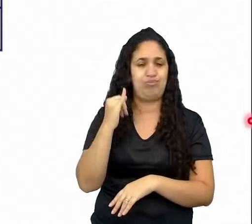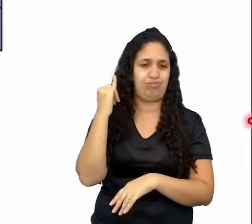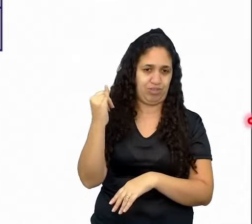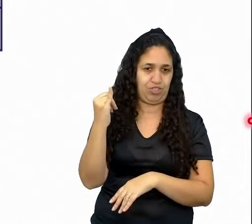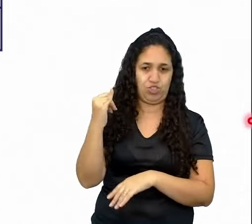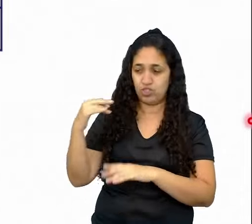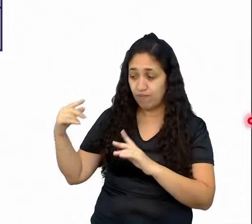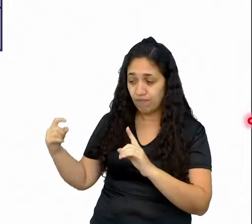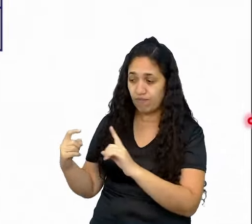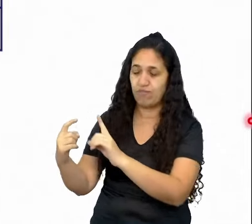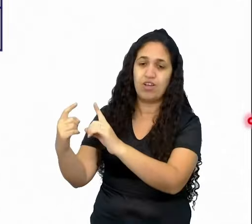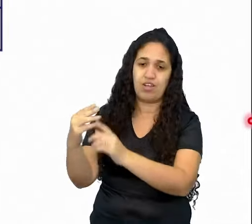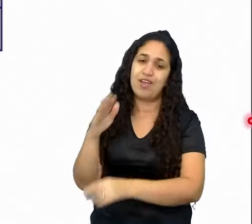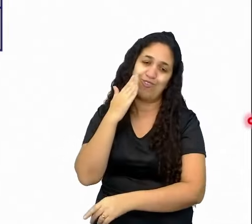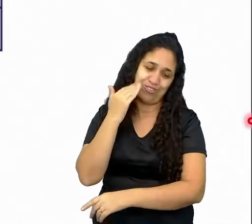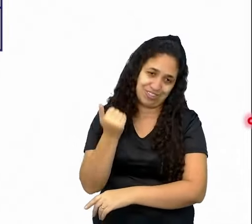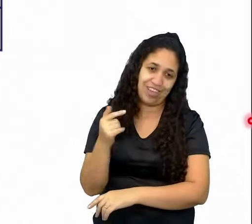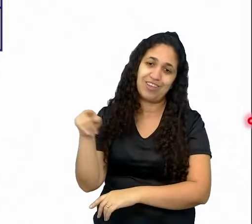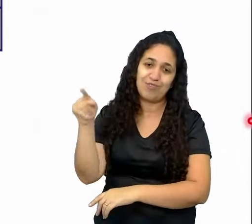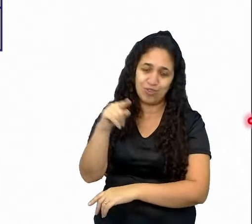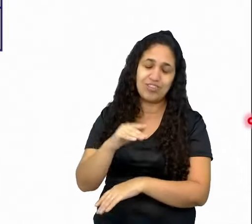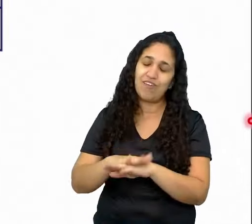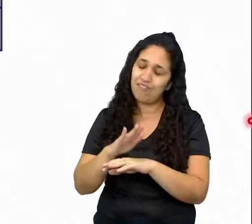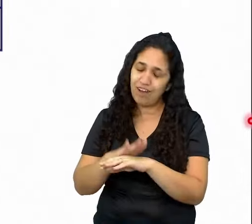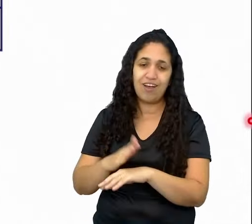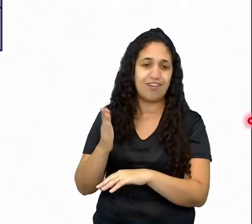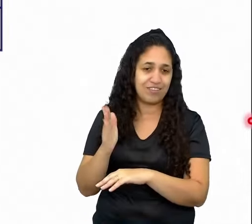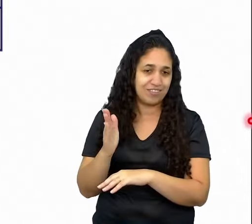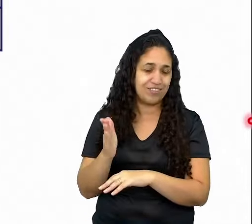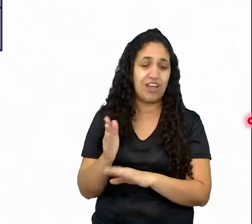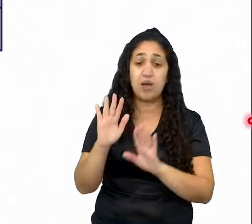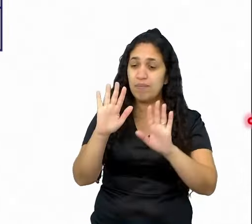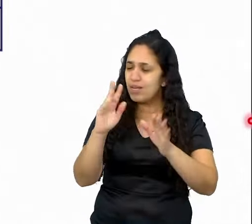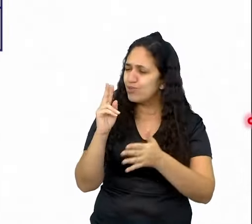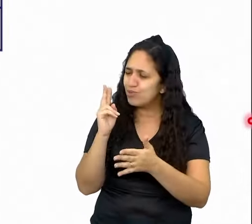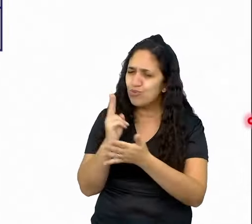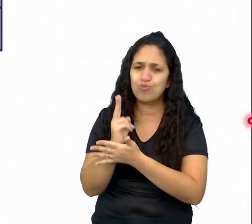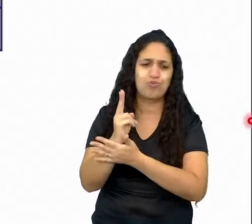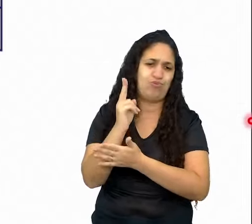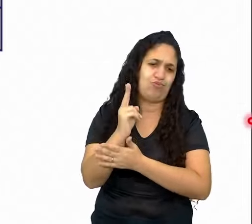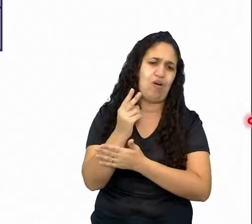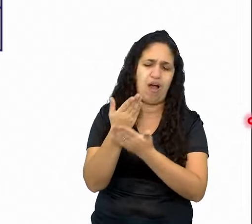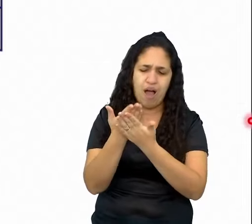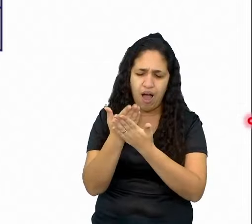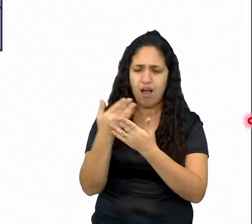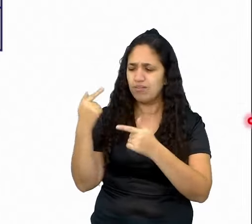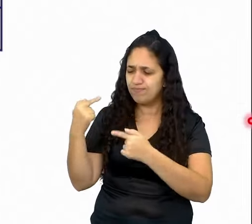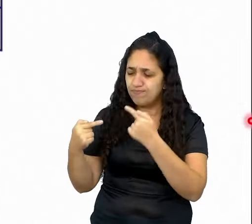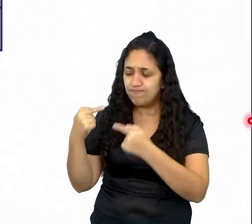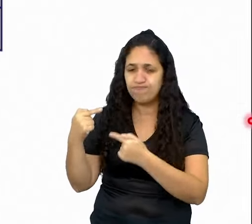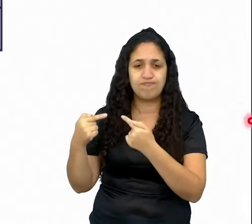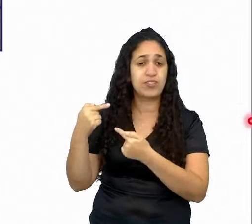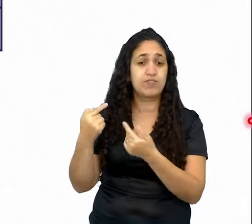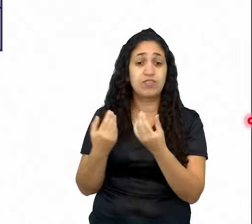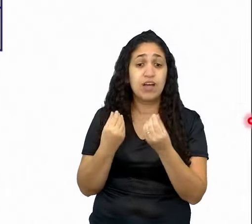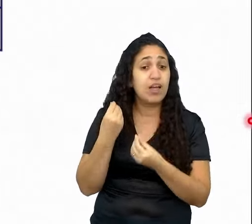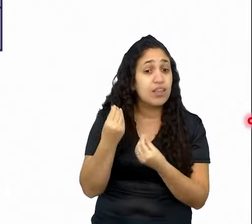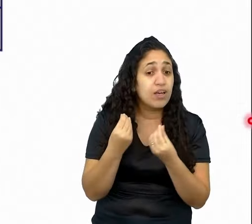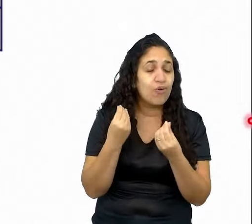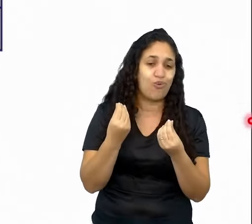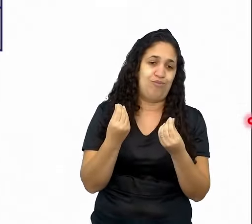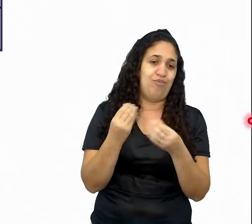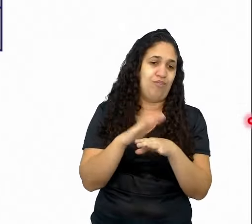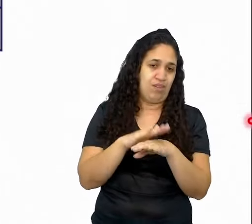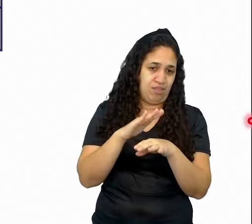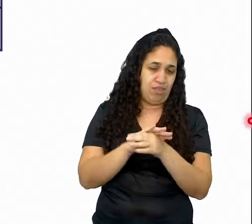pares, né? Eu sei que vocês fazem muito isso, né? Mas continuem discutindo como, né, a gente pode. Isso aqui a gente